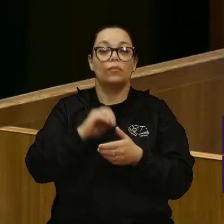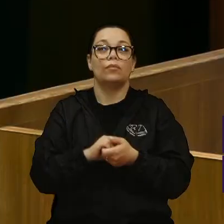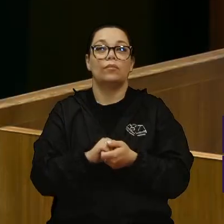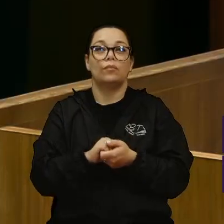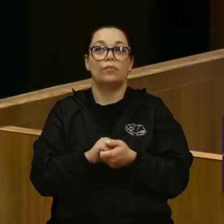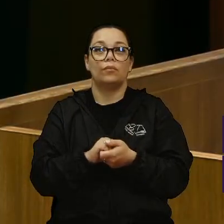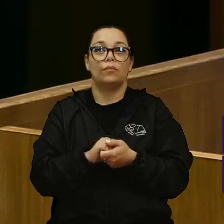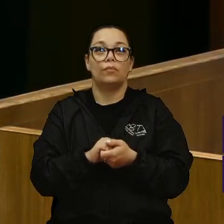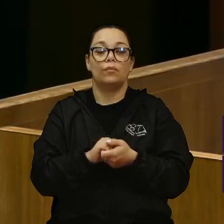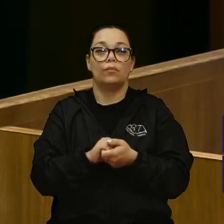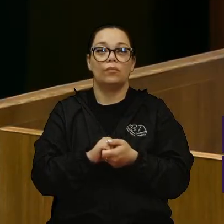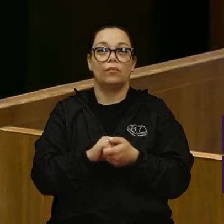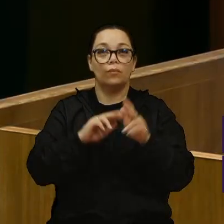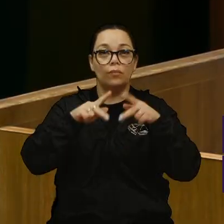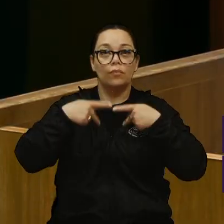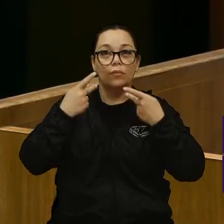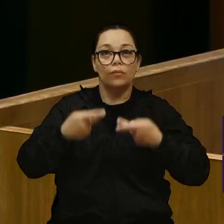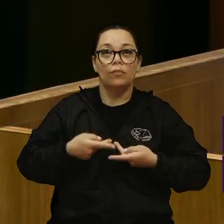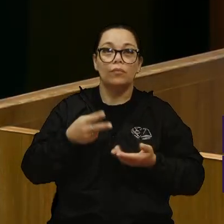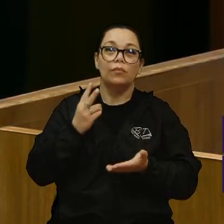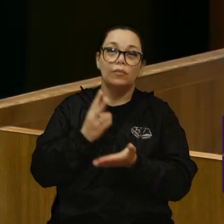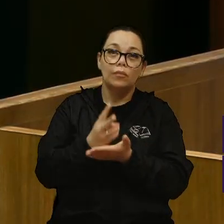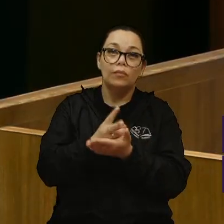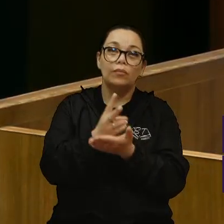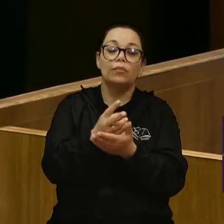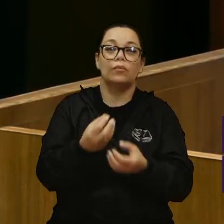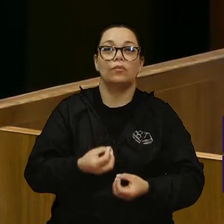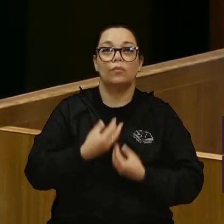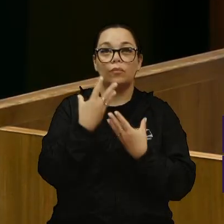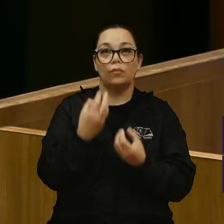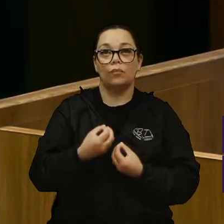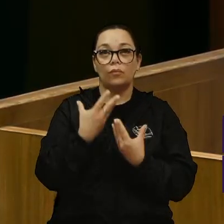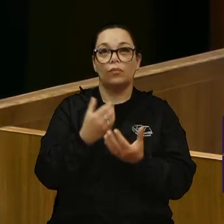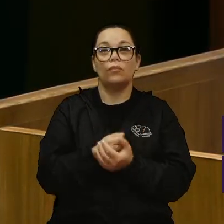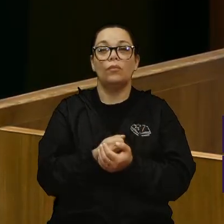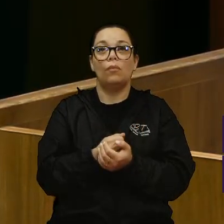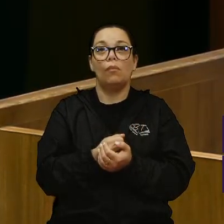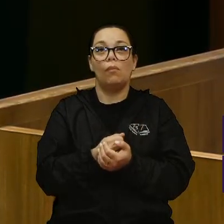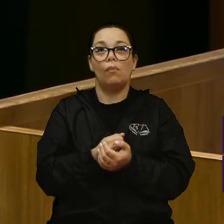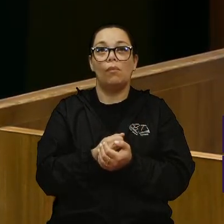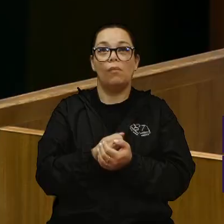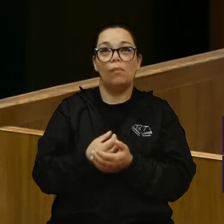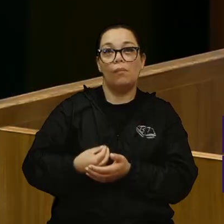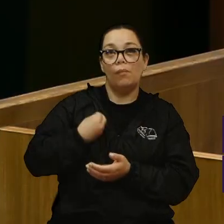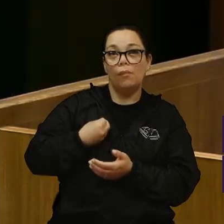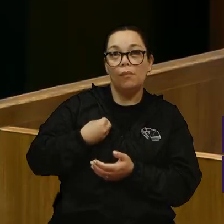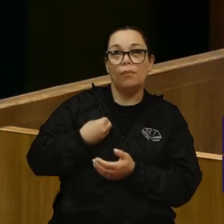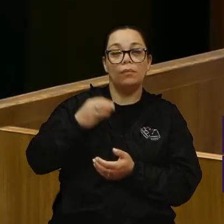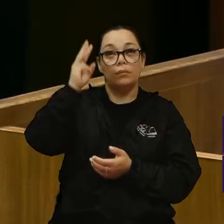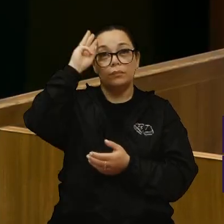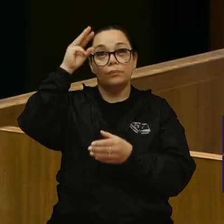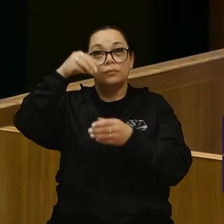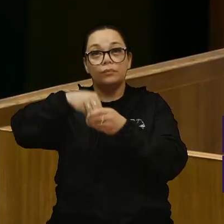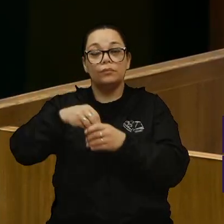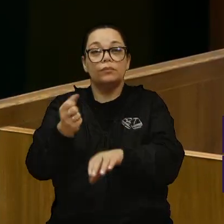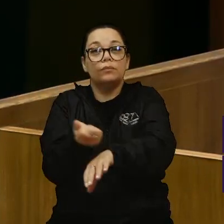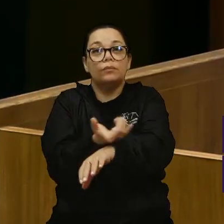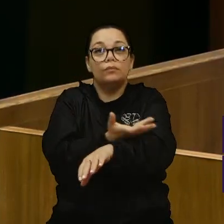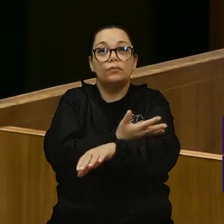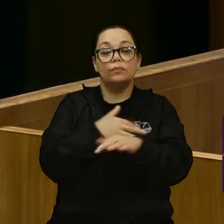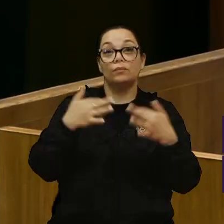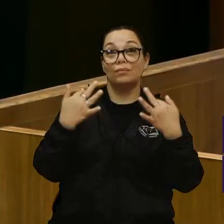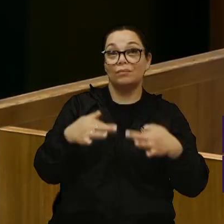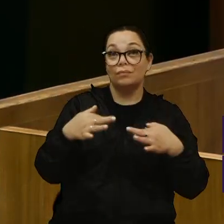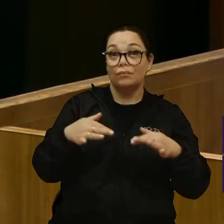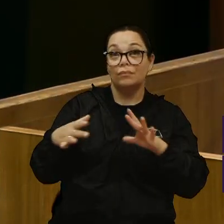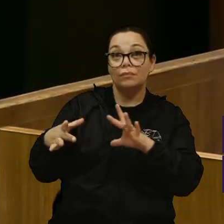perder a humanidade daquilo que foi contado. São pedaços de vida, de memórias, de sentimentos, de